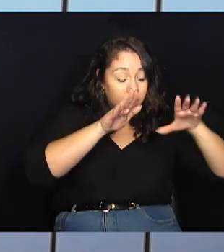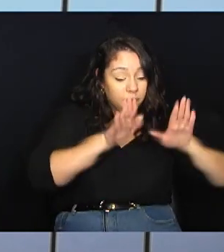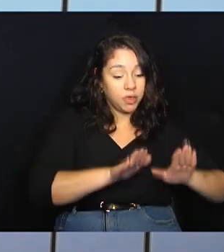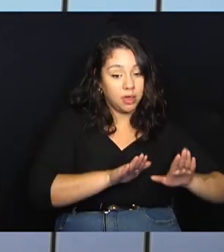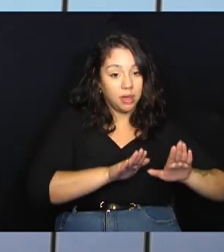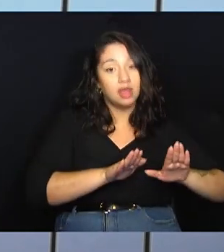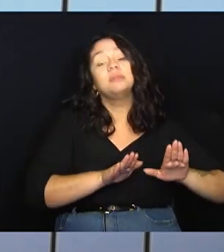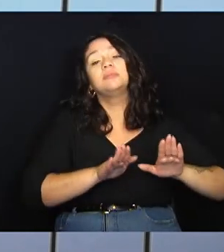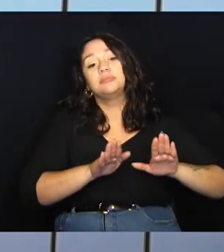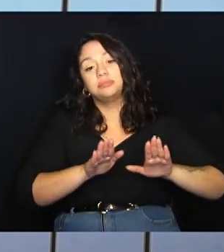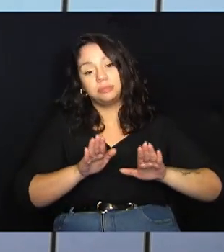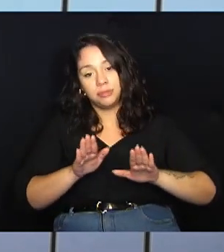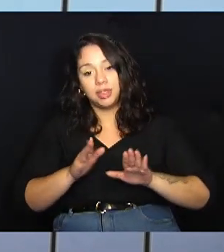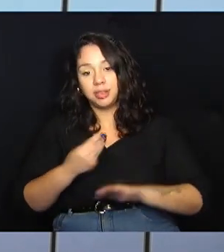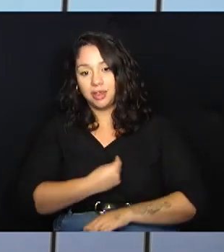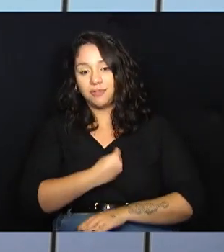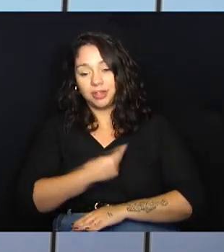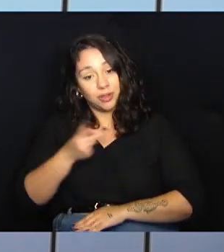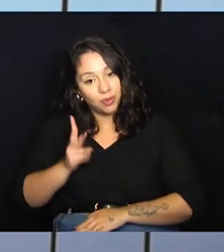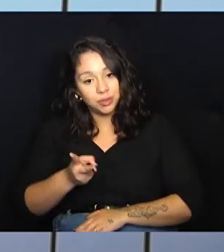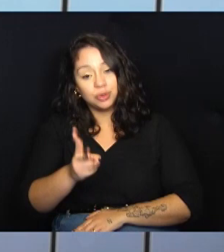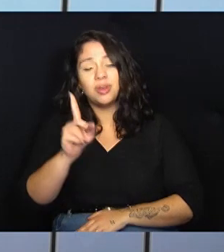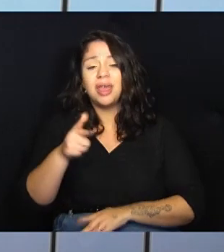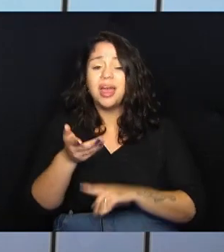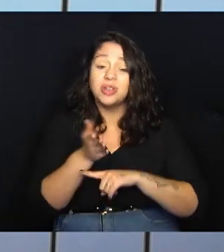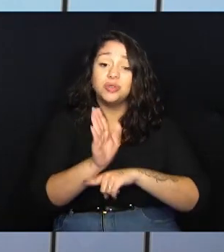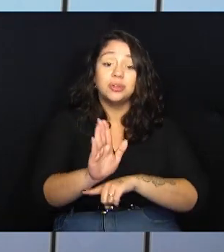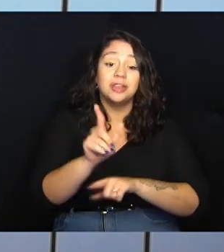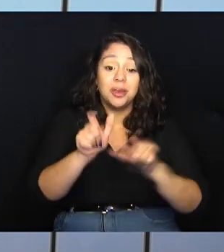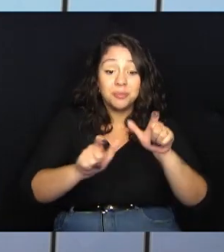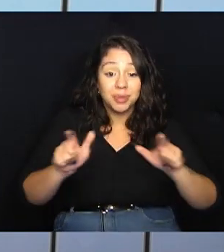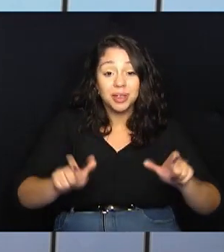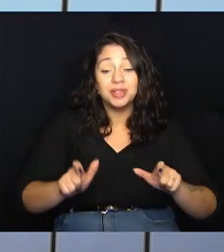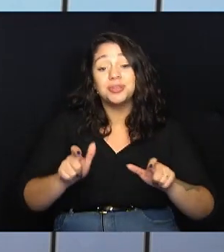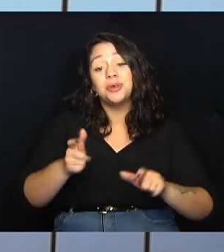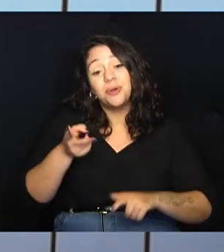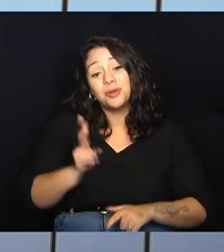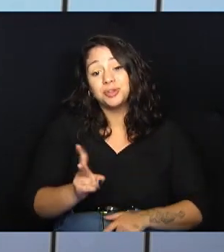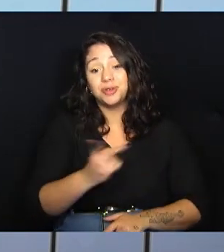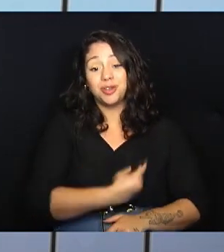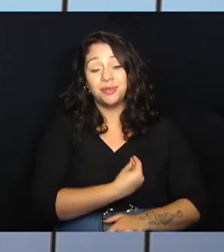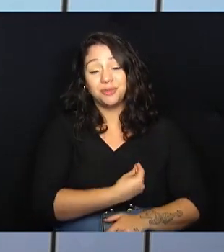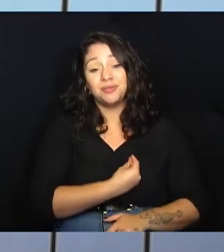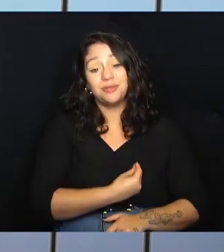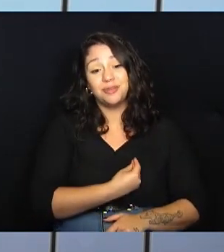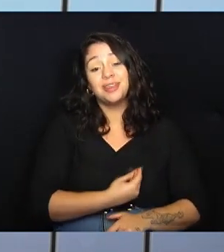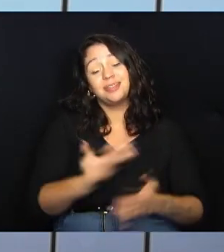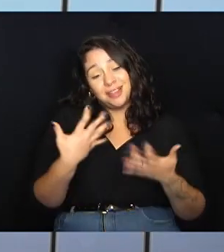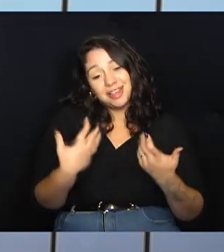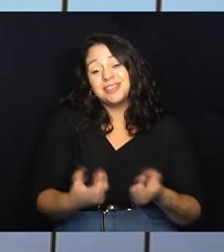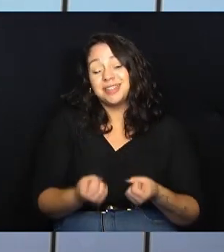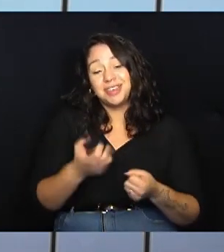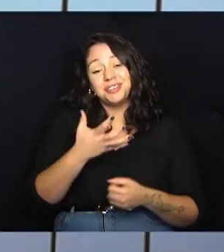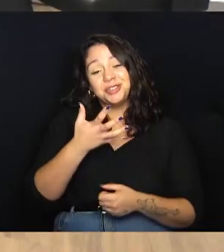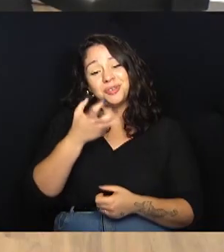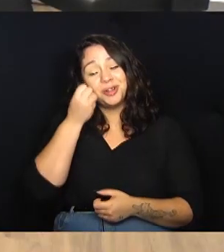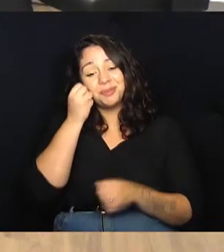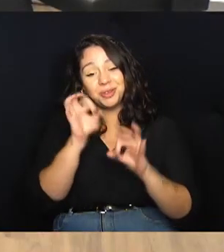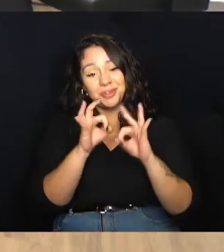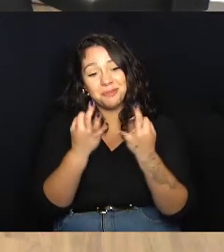e adolescentes a continuarem a vida deles. Diga sim ao acolhimento familiar. Obrigada, então.